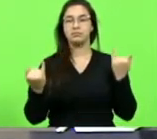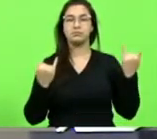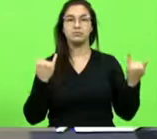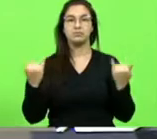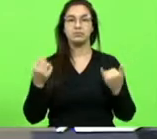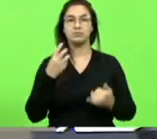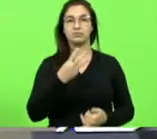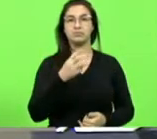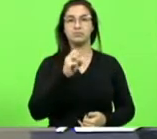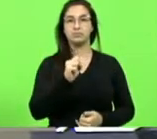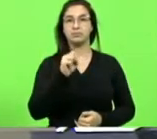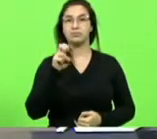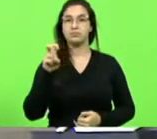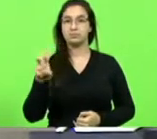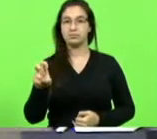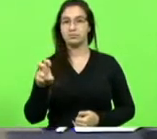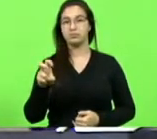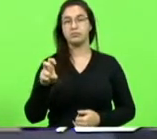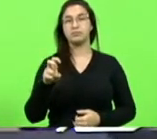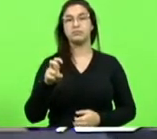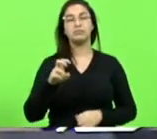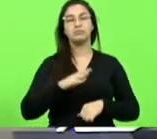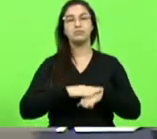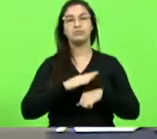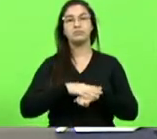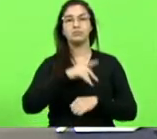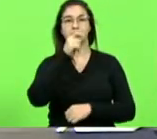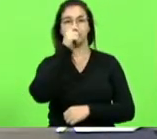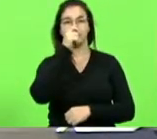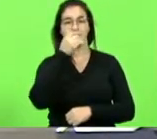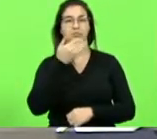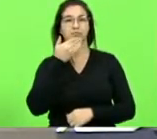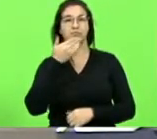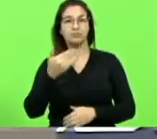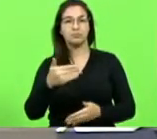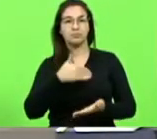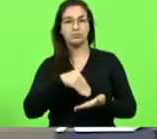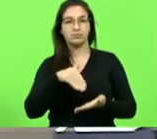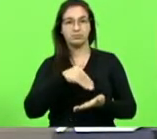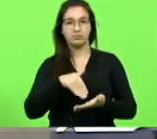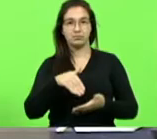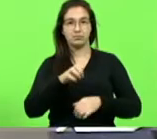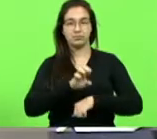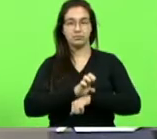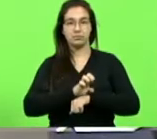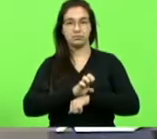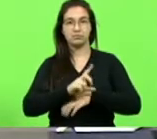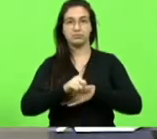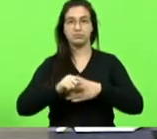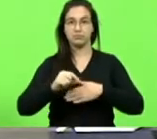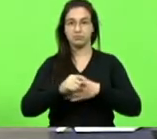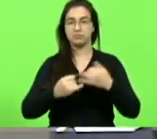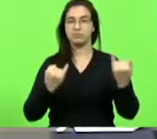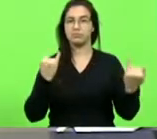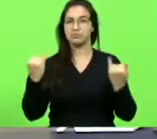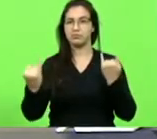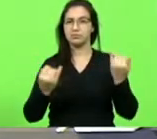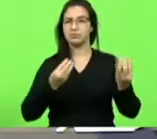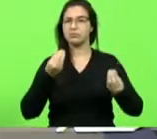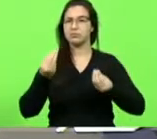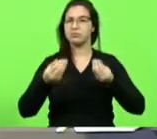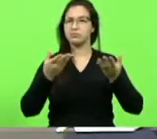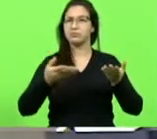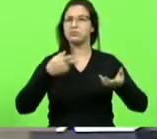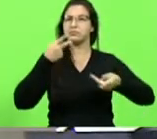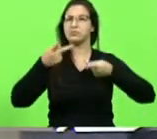informação 385, autor deputado João Amin, solicitando ao secretário de Estado da Casa Civil informações acerca da afirmação feita pelo governador do